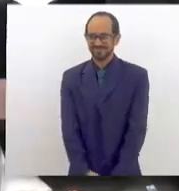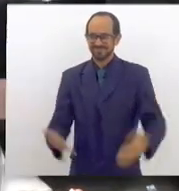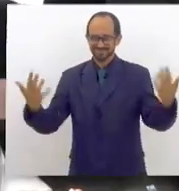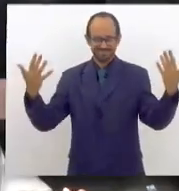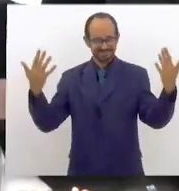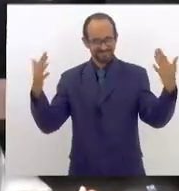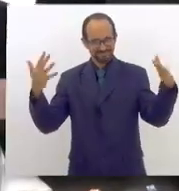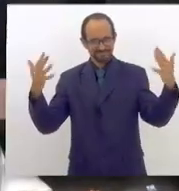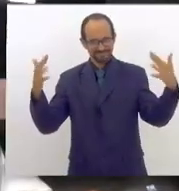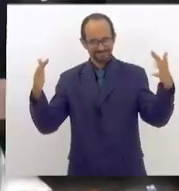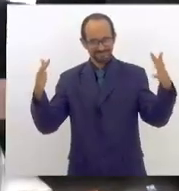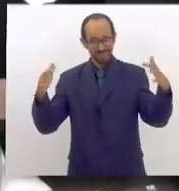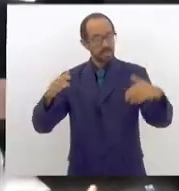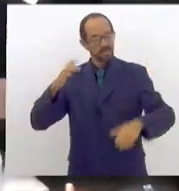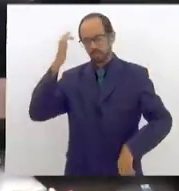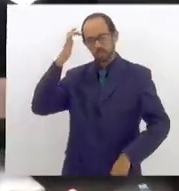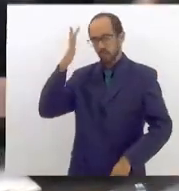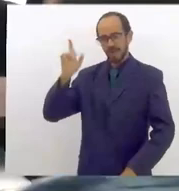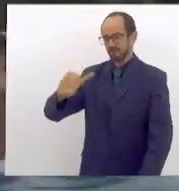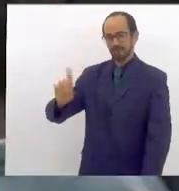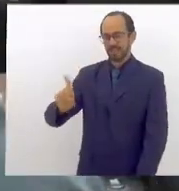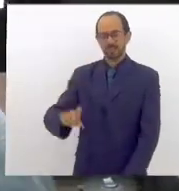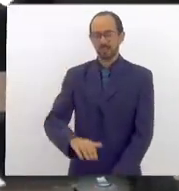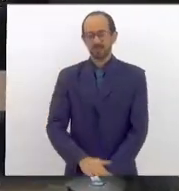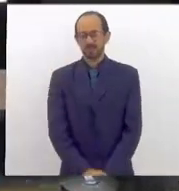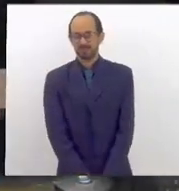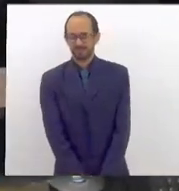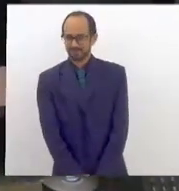o que não é tarefa fácil